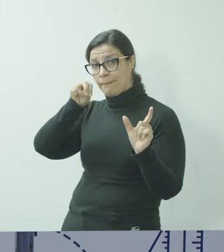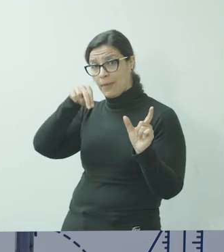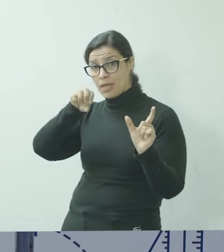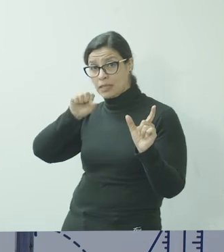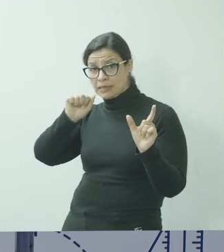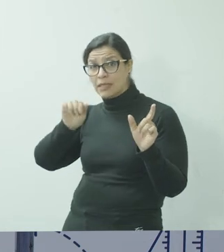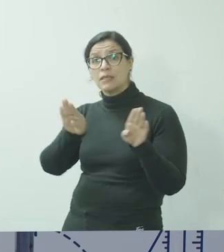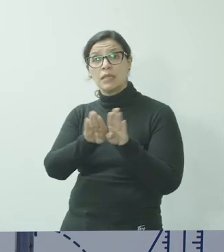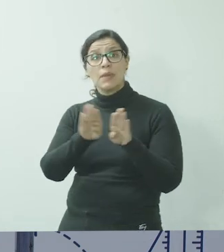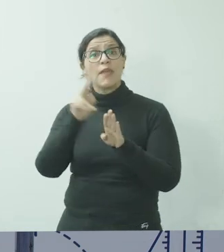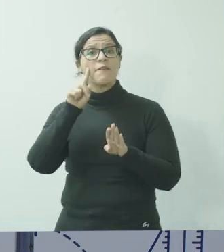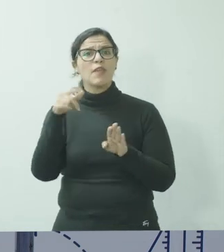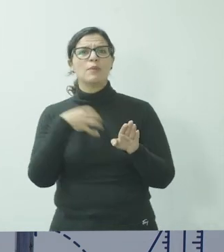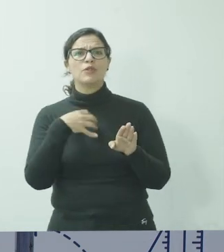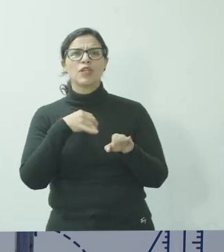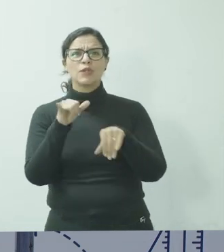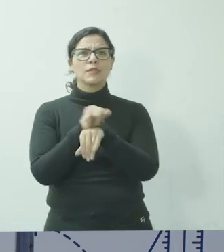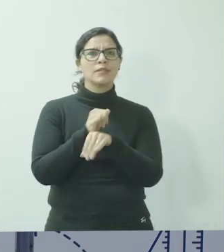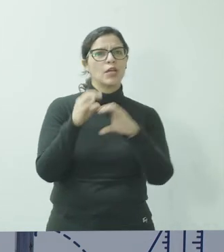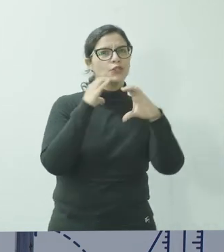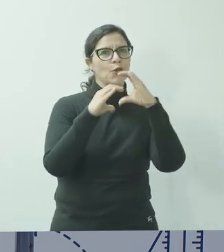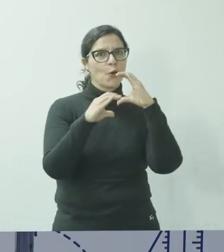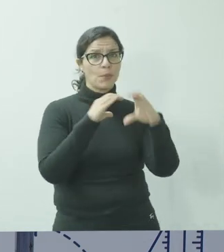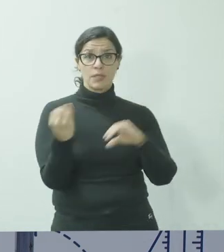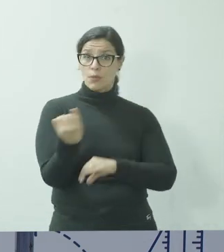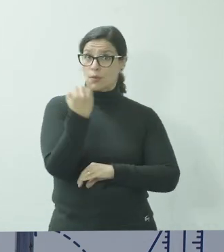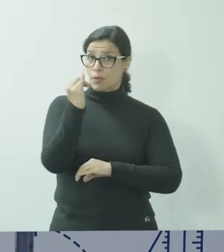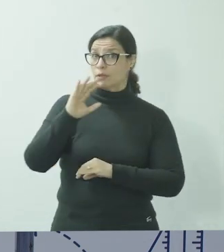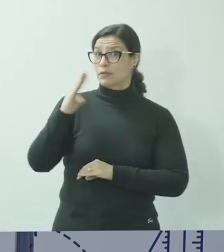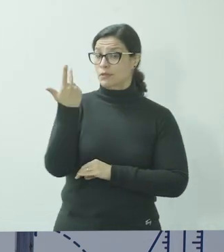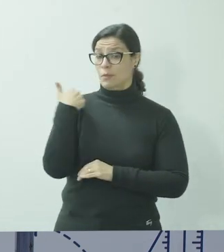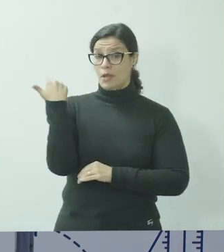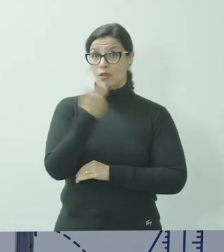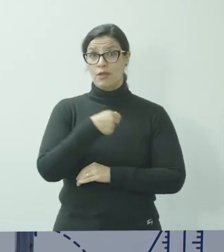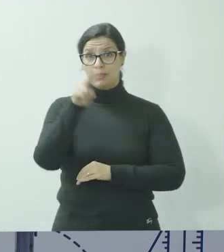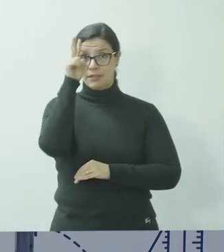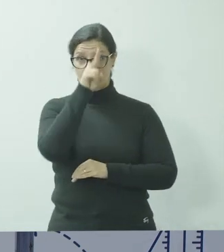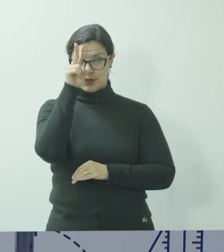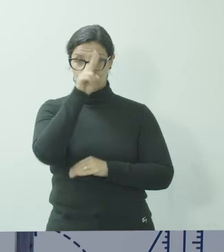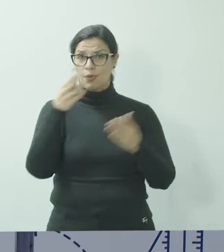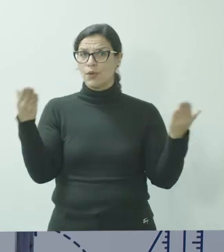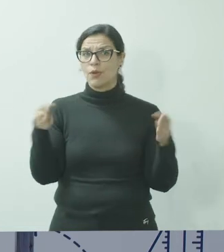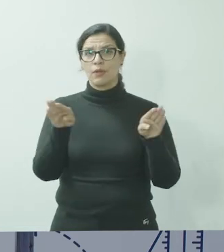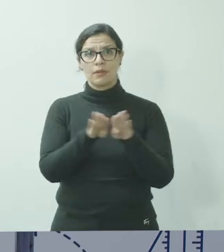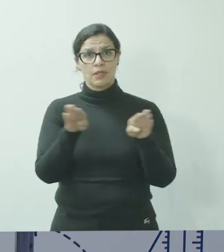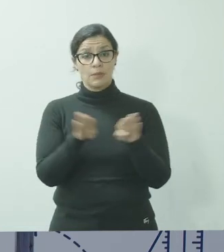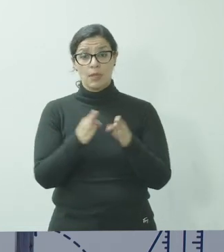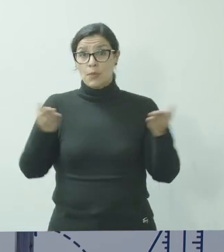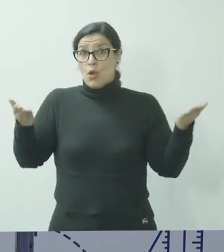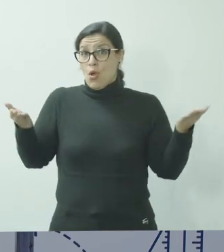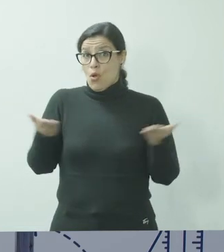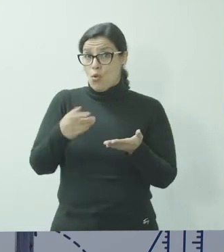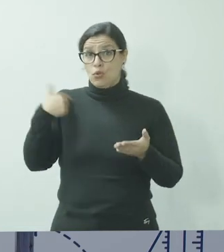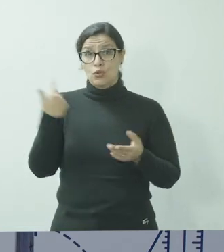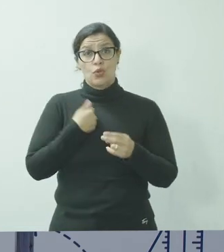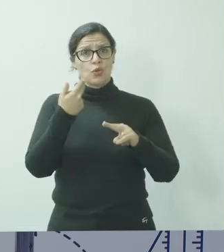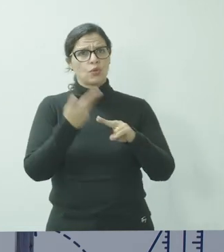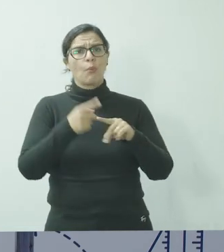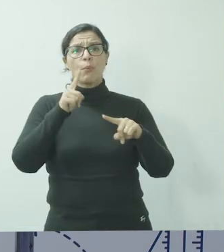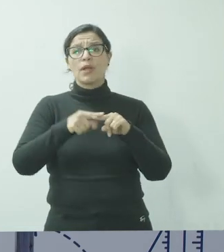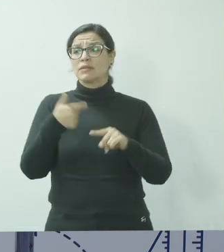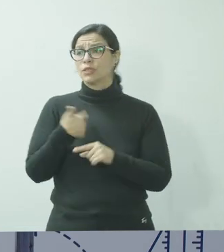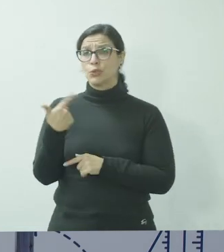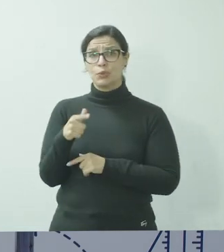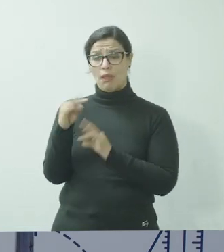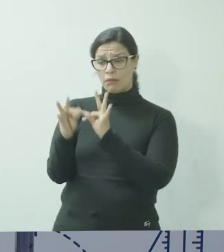vimos sobre alguns meios de comunicação que foram tão importantes paraa nossa história e também pros dias de hoje